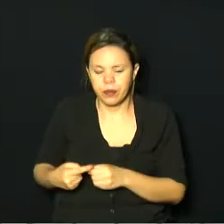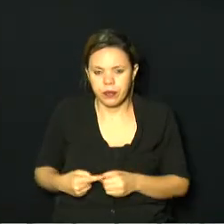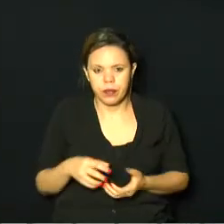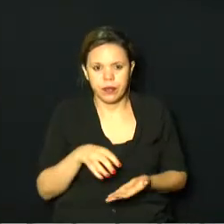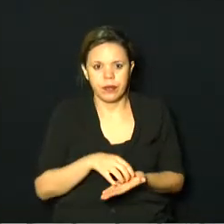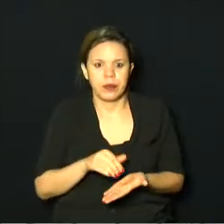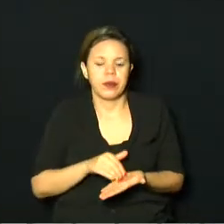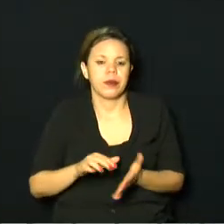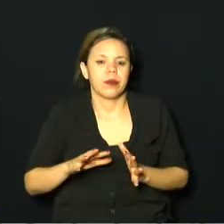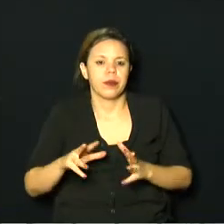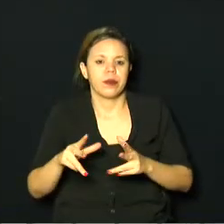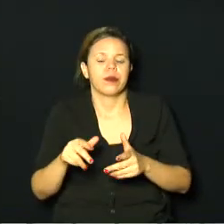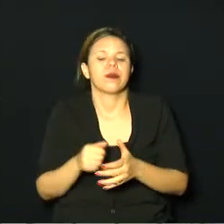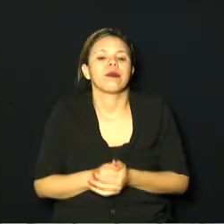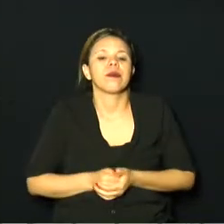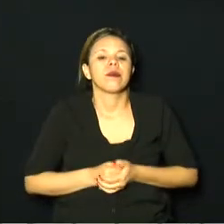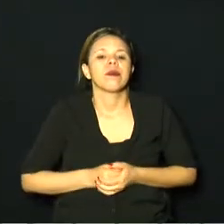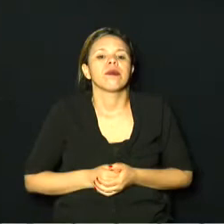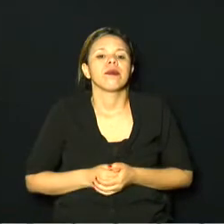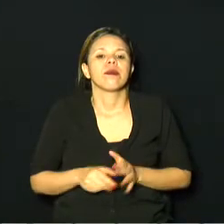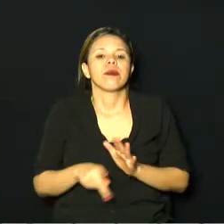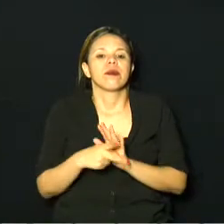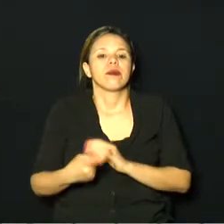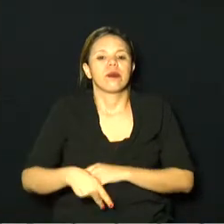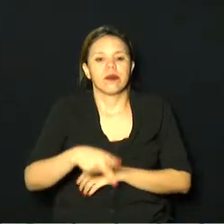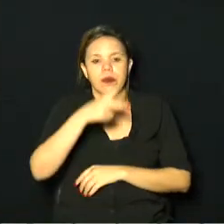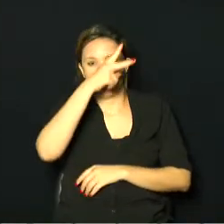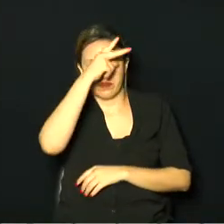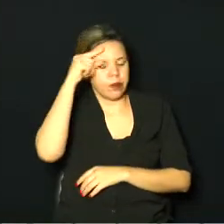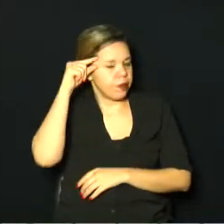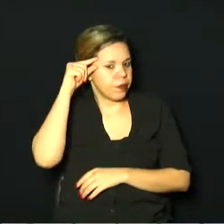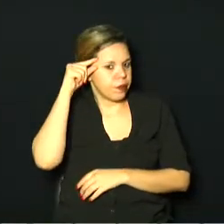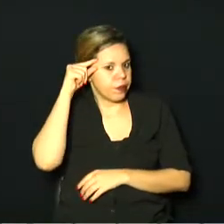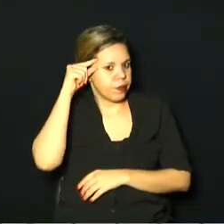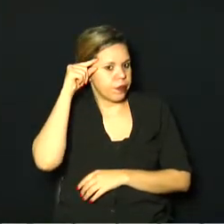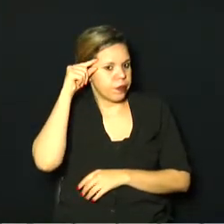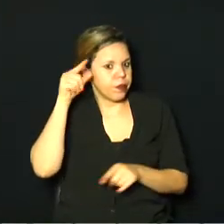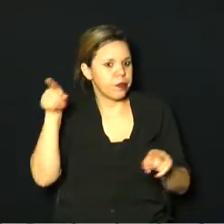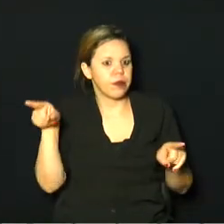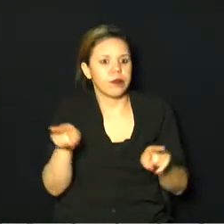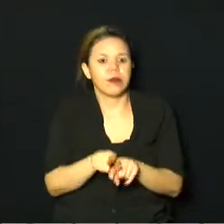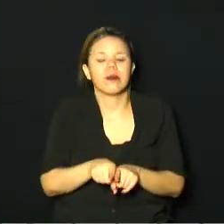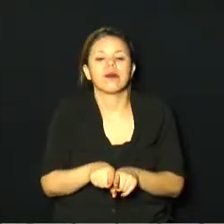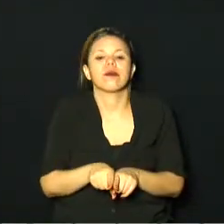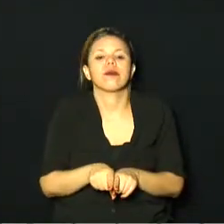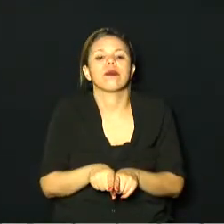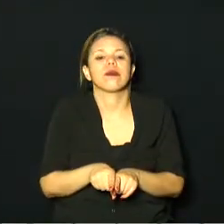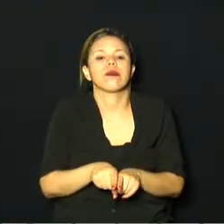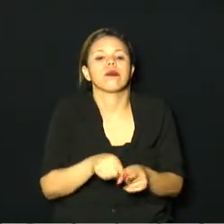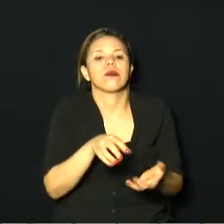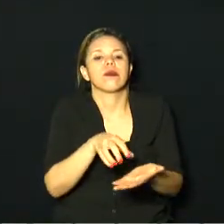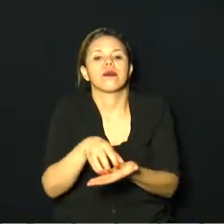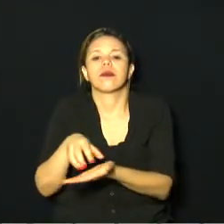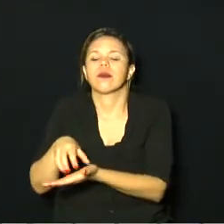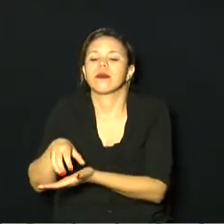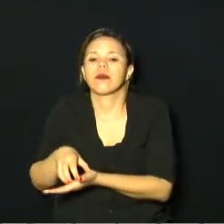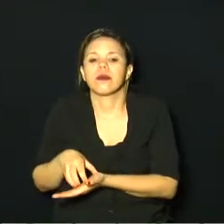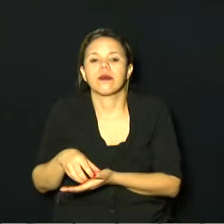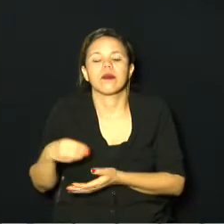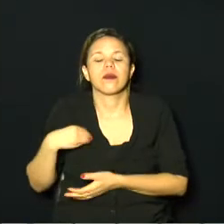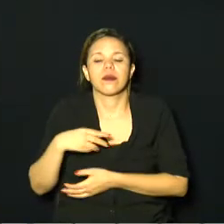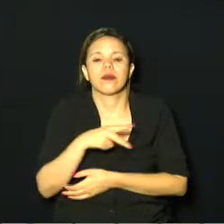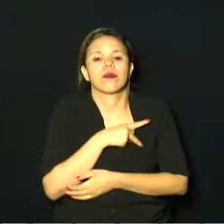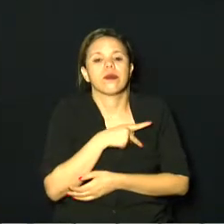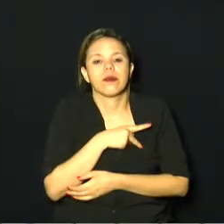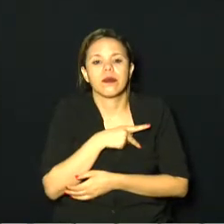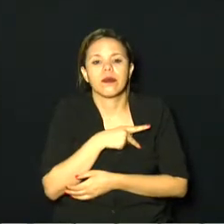da secretaria e do próprio prefeito, e também para esses órgãos do Ministério Público